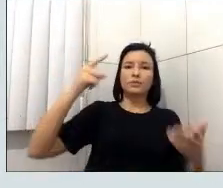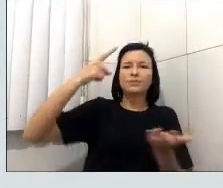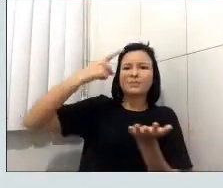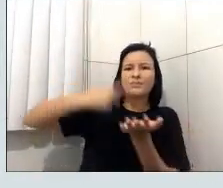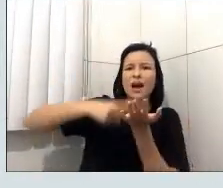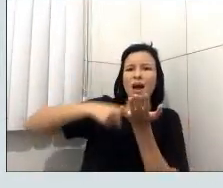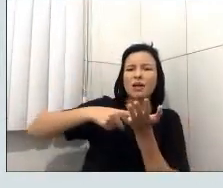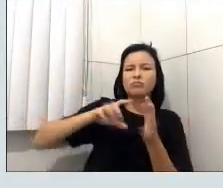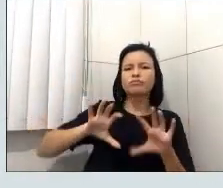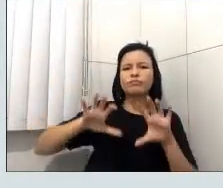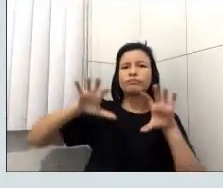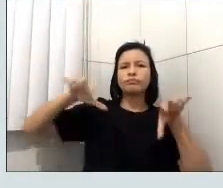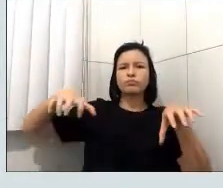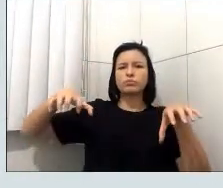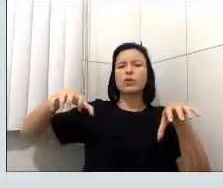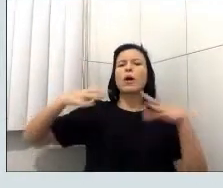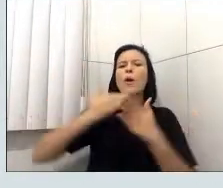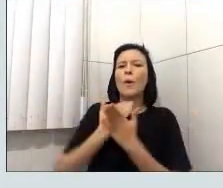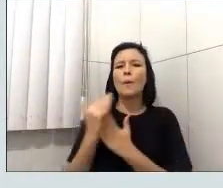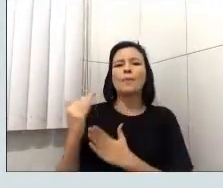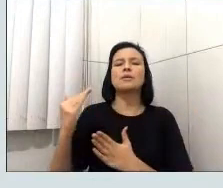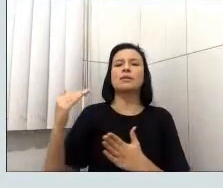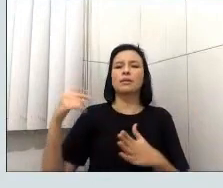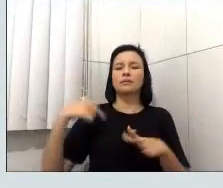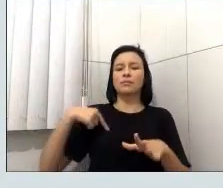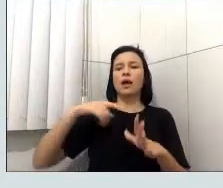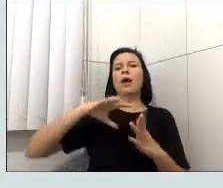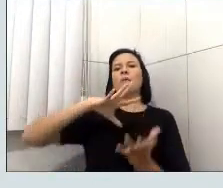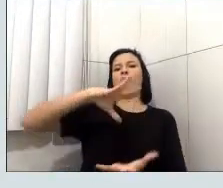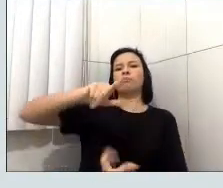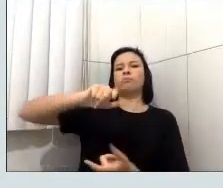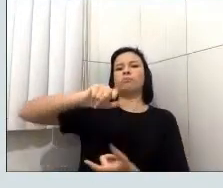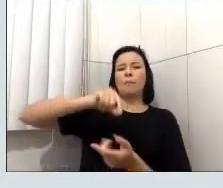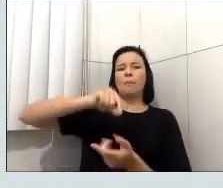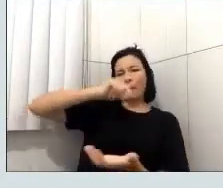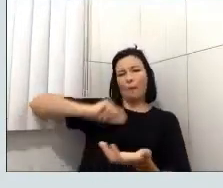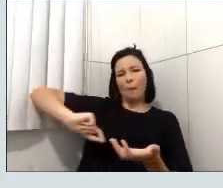Essas navegações a gente conhece como o período das grandes navegações.